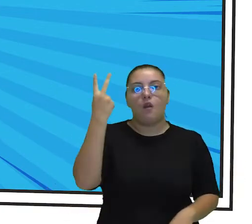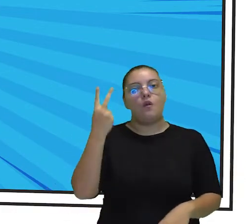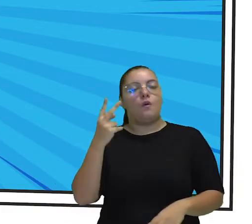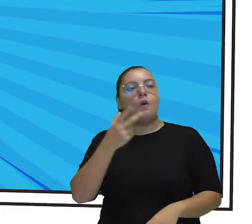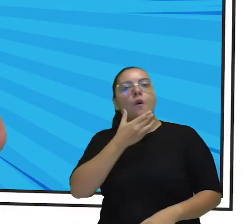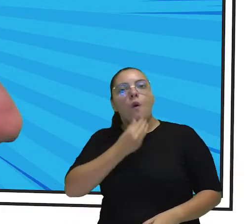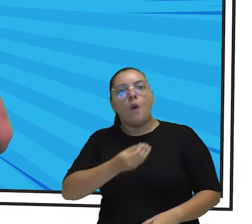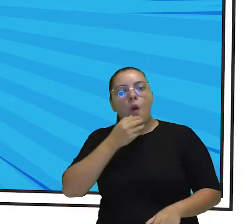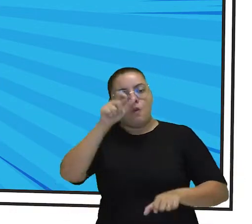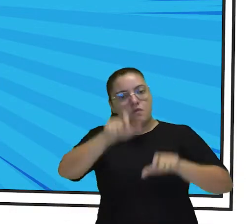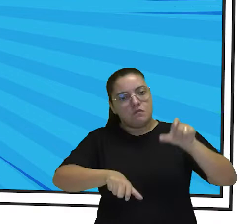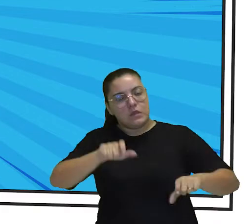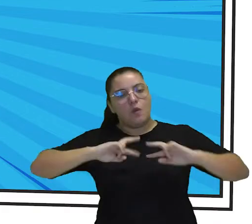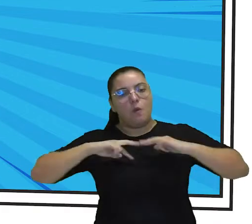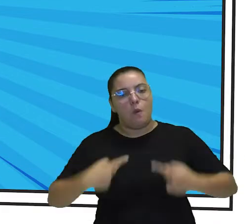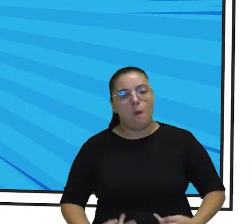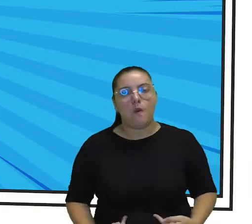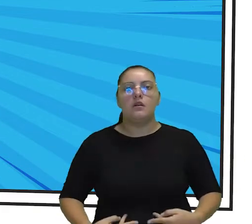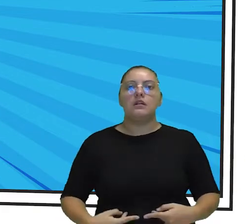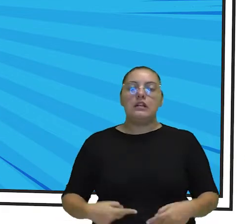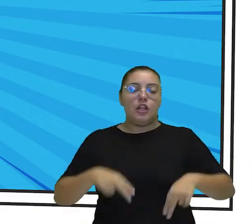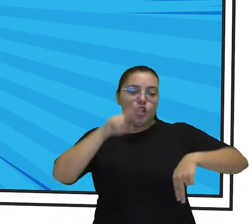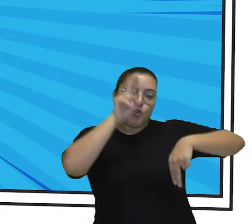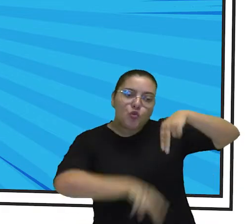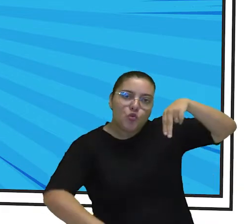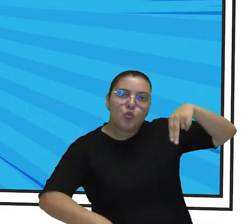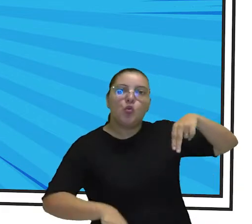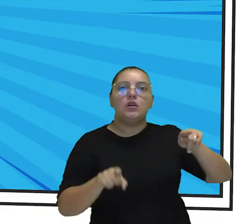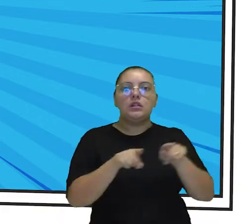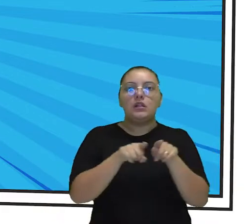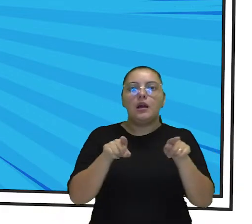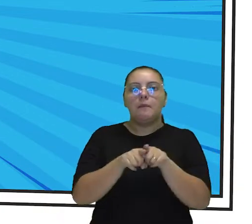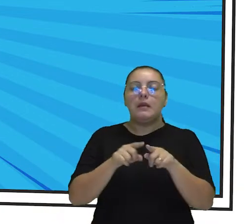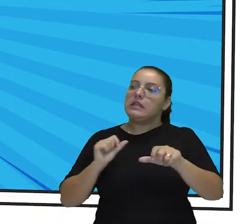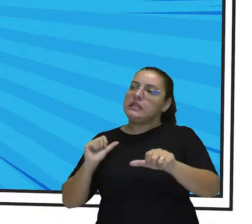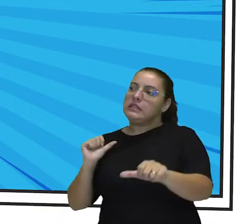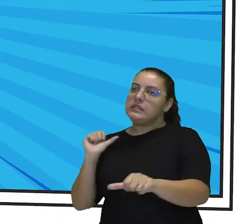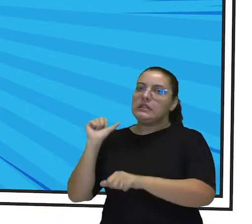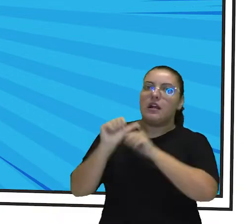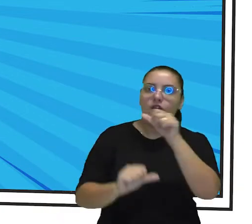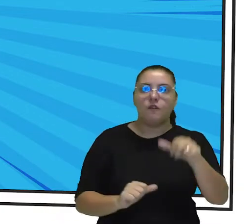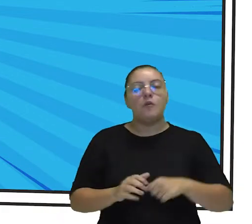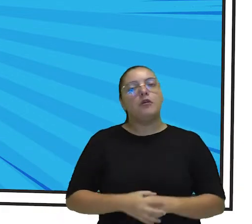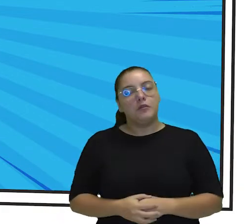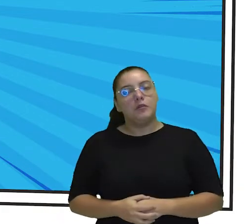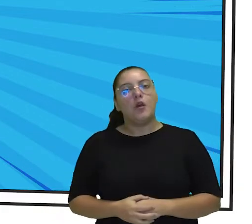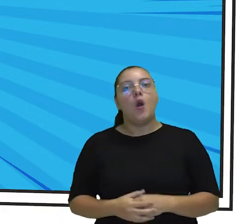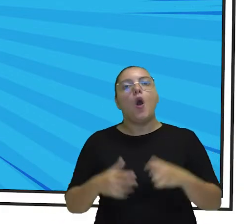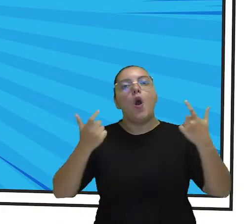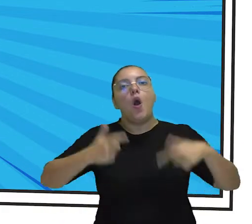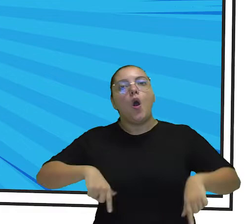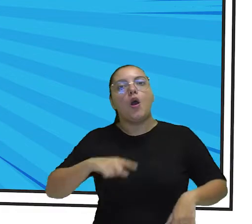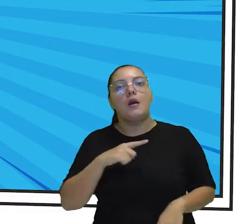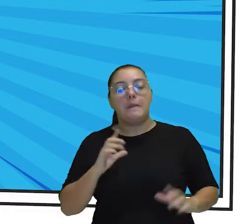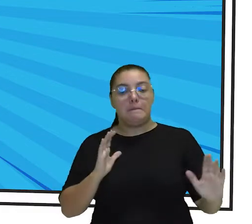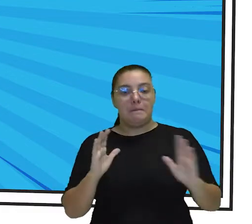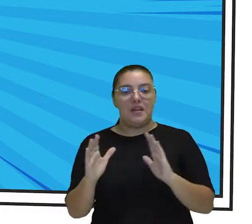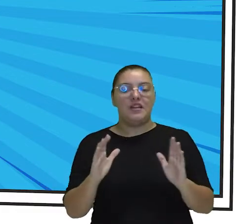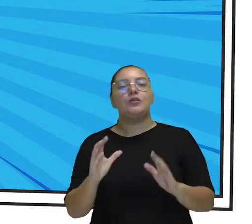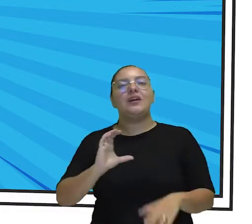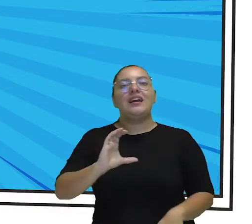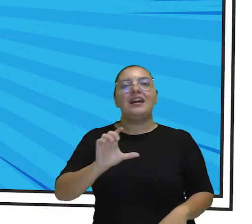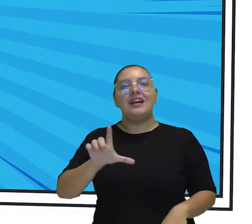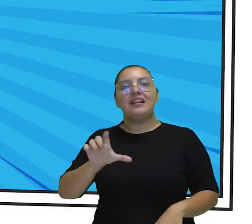homem, é a valorização do nu, é a valorização desse homem que transforma. E isso sabe de onde vem? Do período clássico,